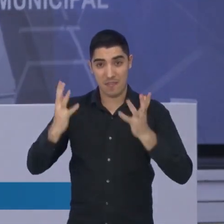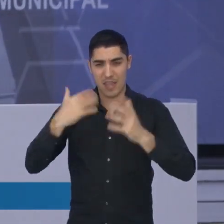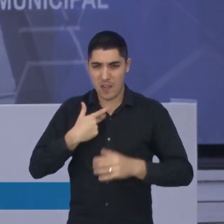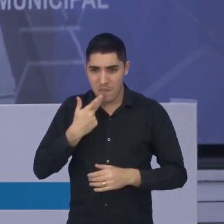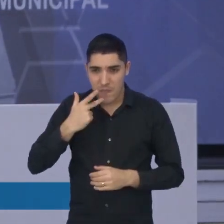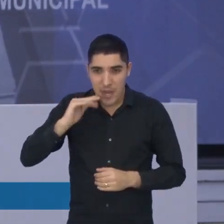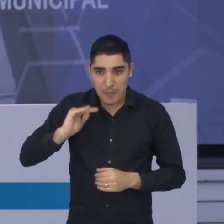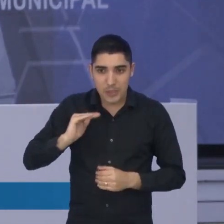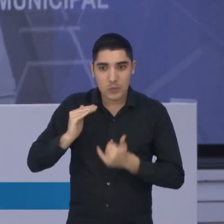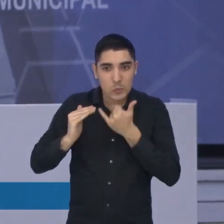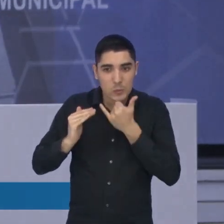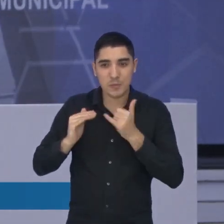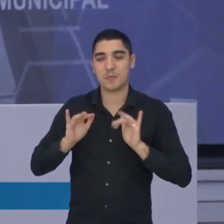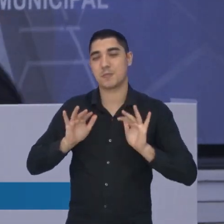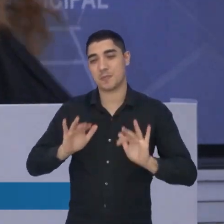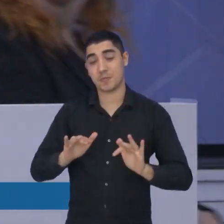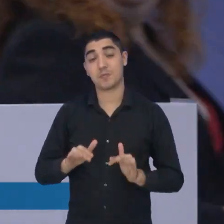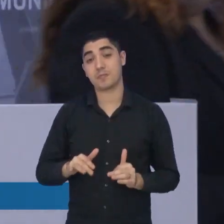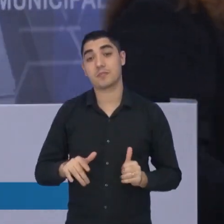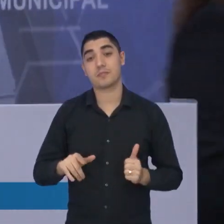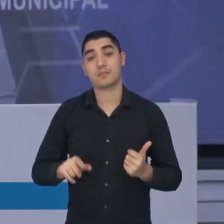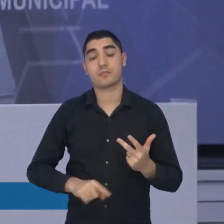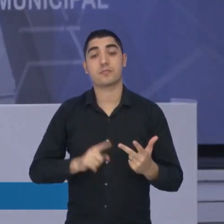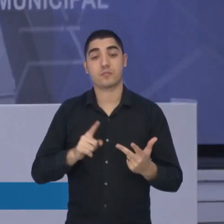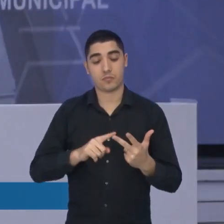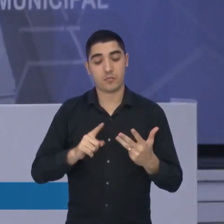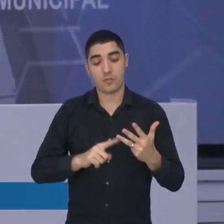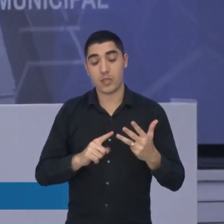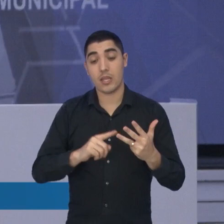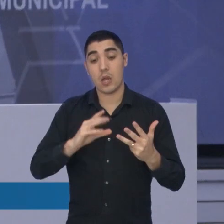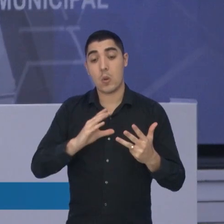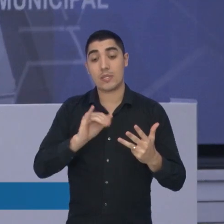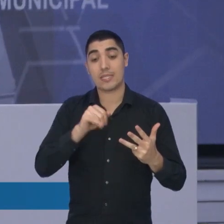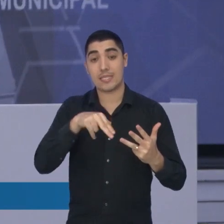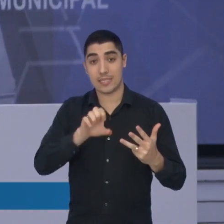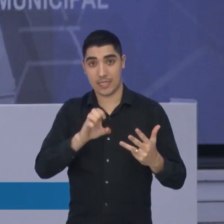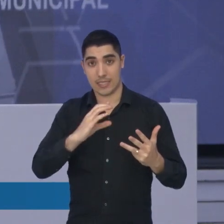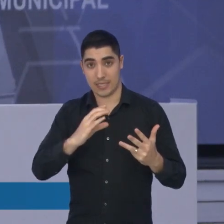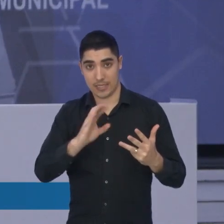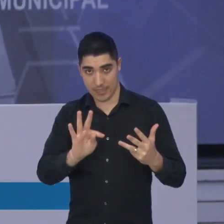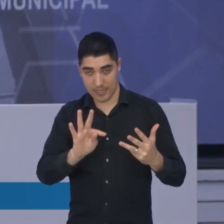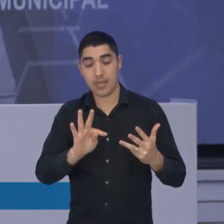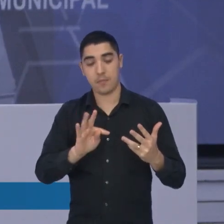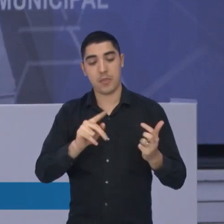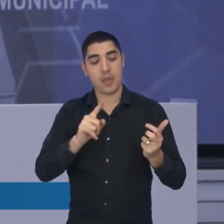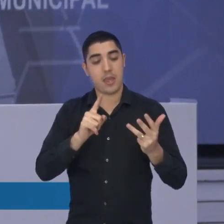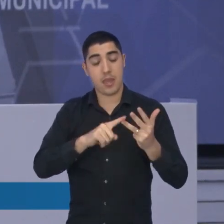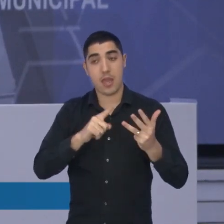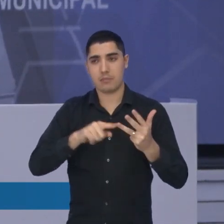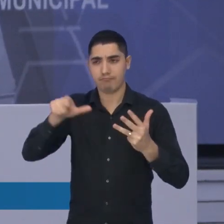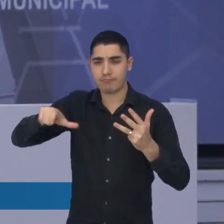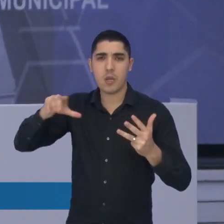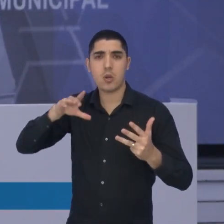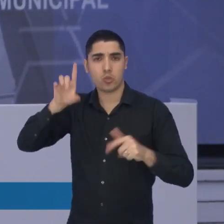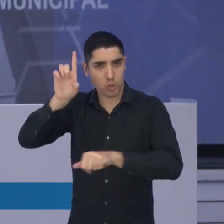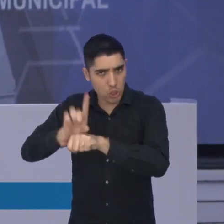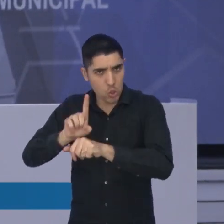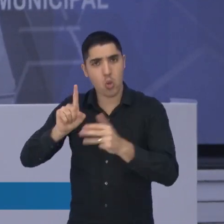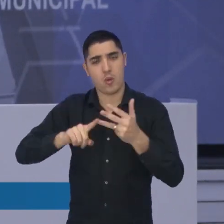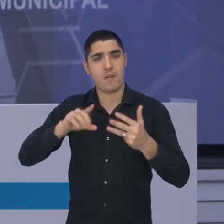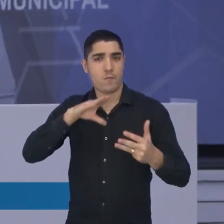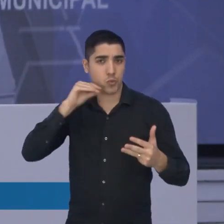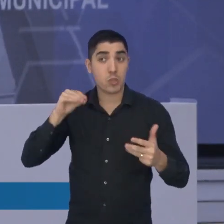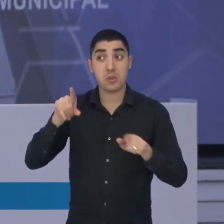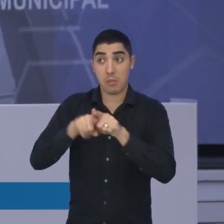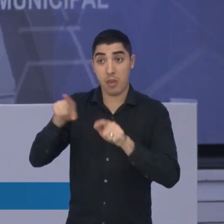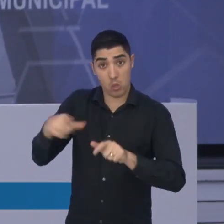baixo? O SINDCT, seus diretores e funcionários, Foi por iniciativa da diretoria e